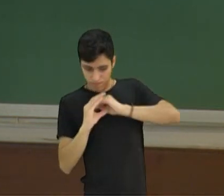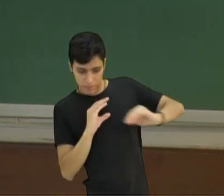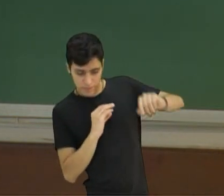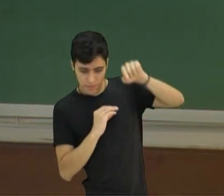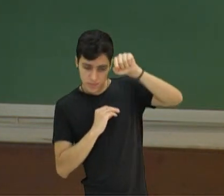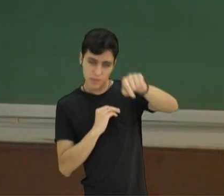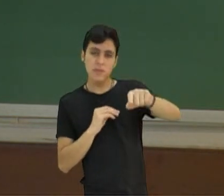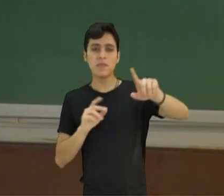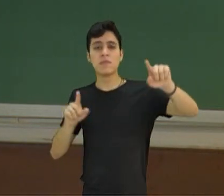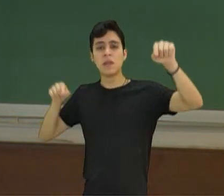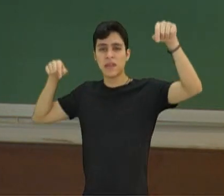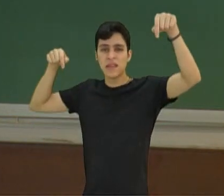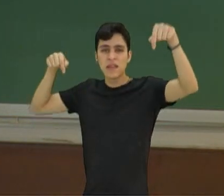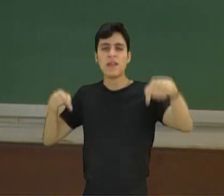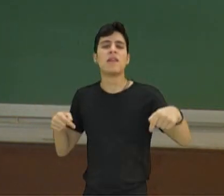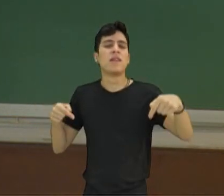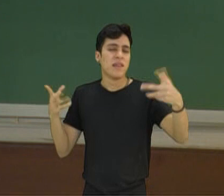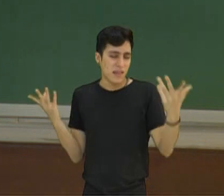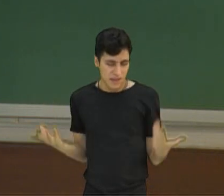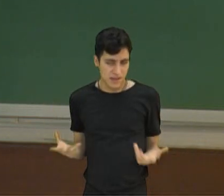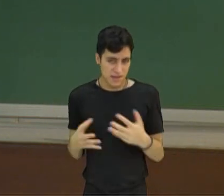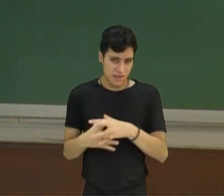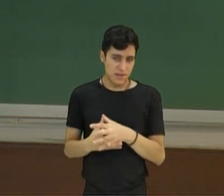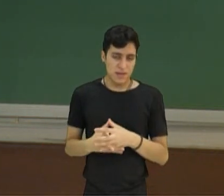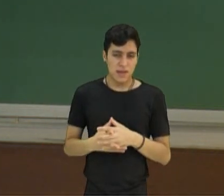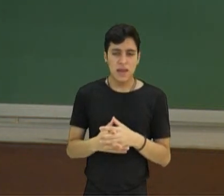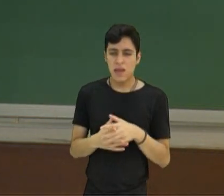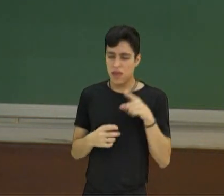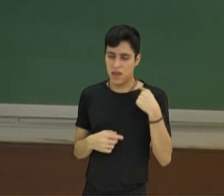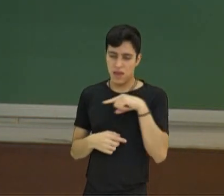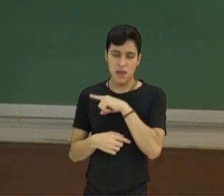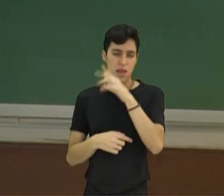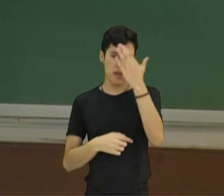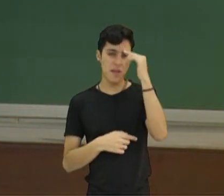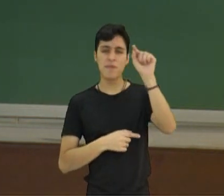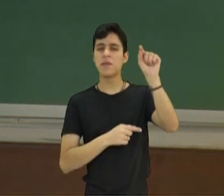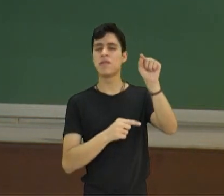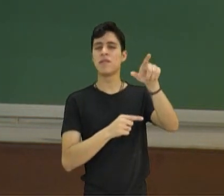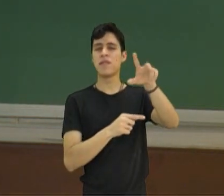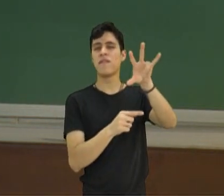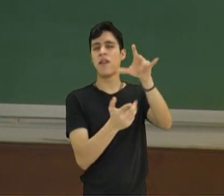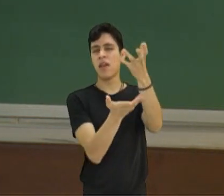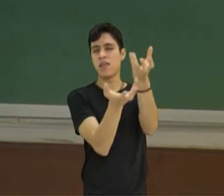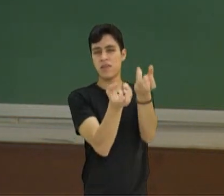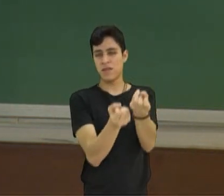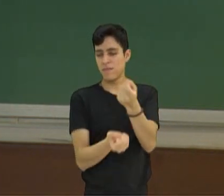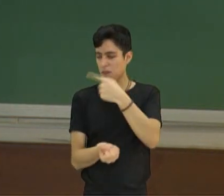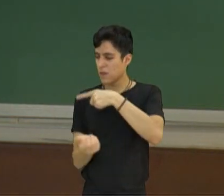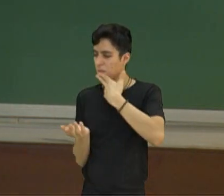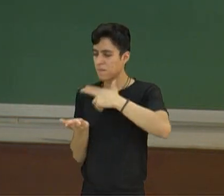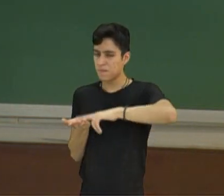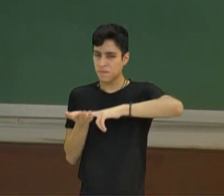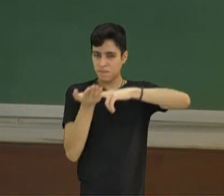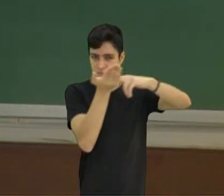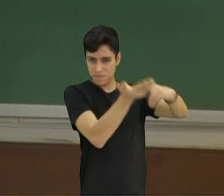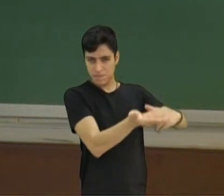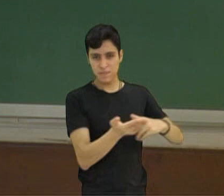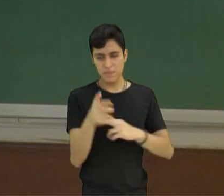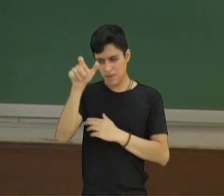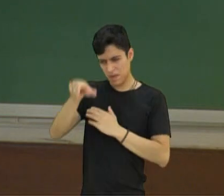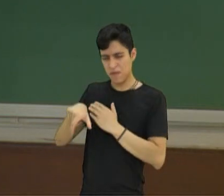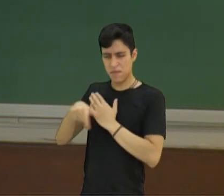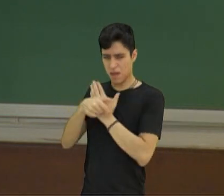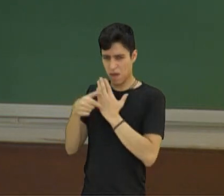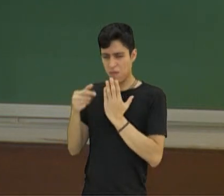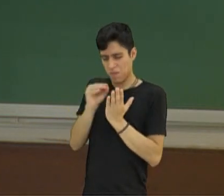esse texto, essa carta, para alguém do jornal. Então é necessário que tenha um destinatário, e o remetente é ele próprio, é ele, autor, que